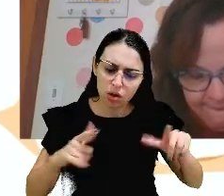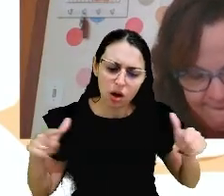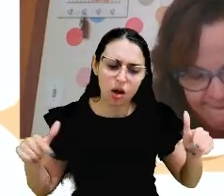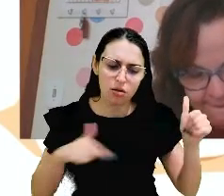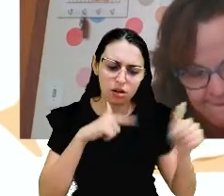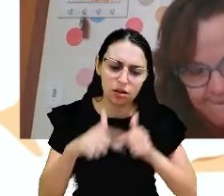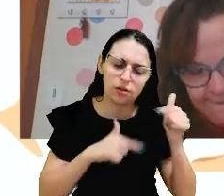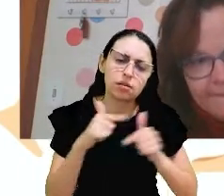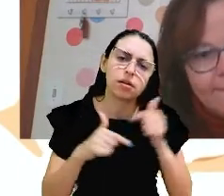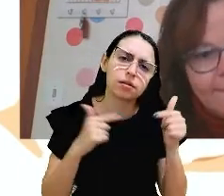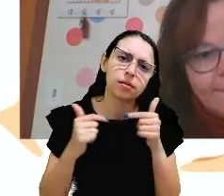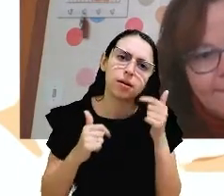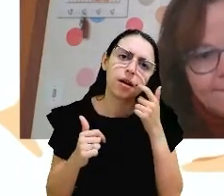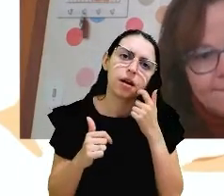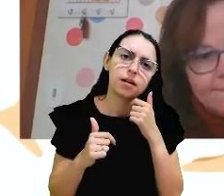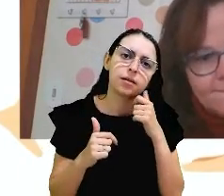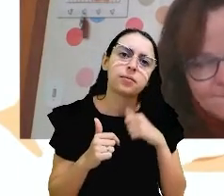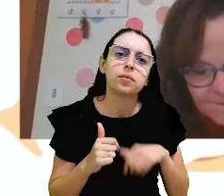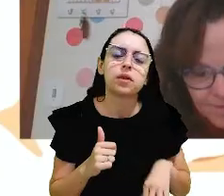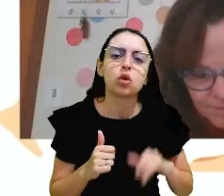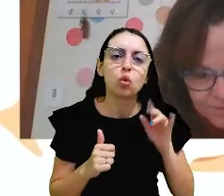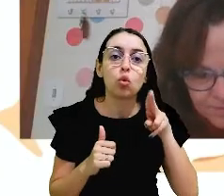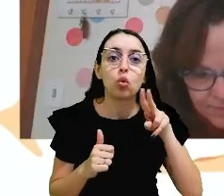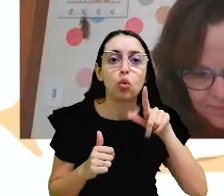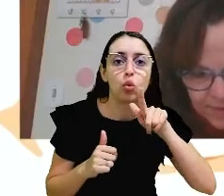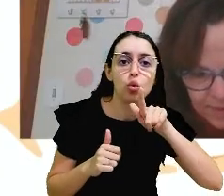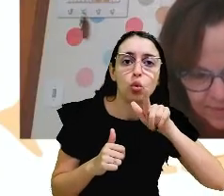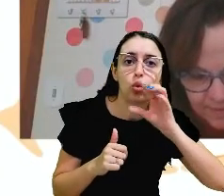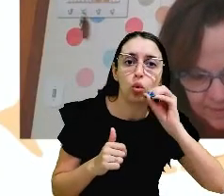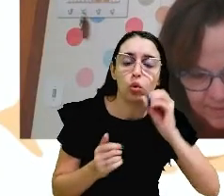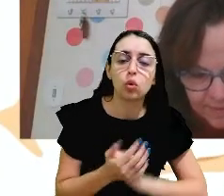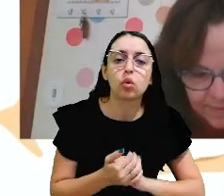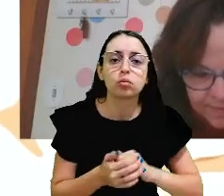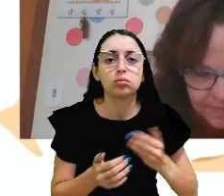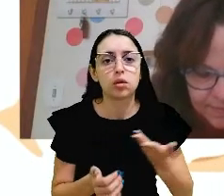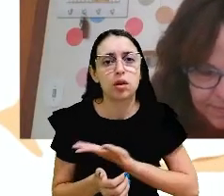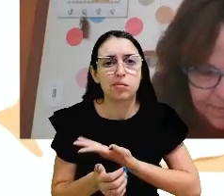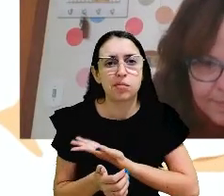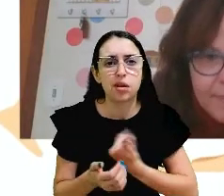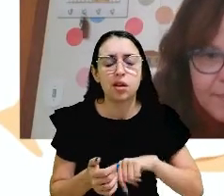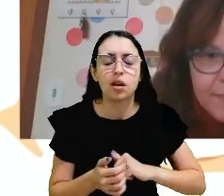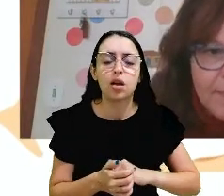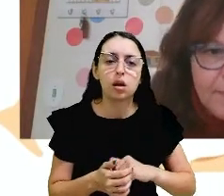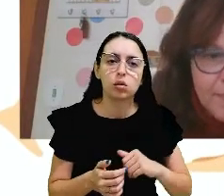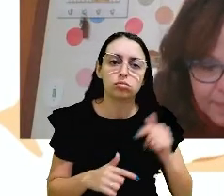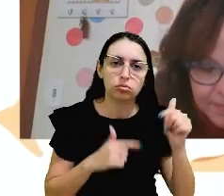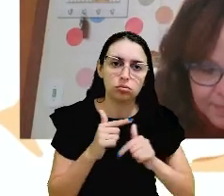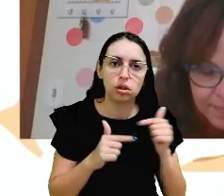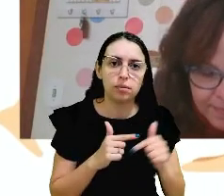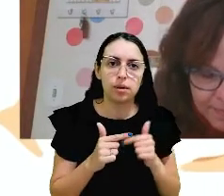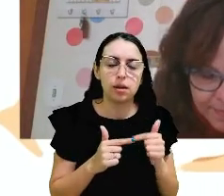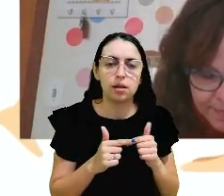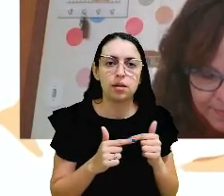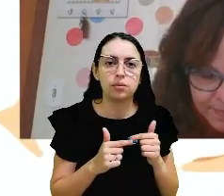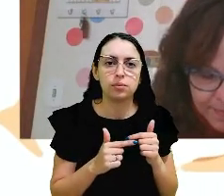eu quero citar o Hugo Menezes Neto, que é meu colega do Departamento de Antropologia e Museologia.